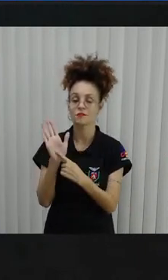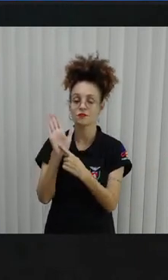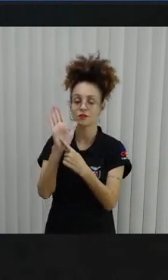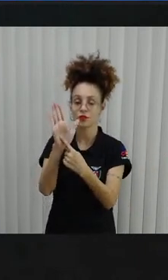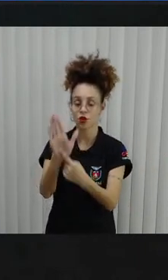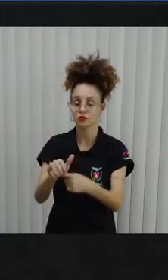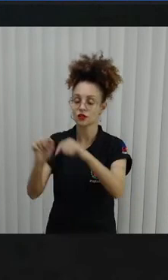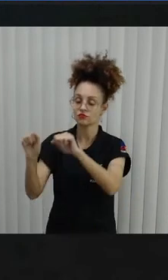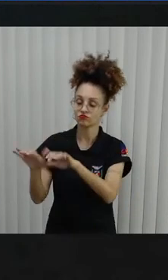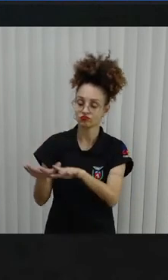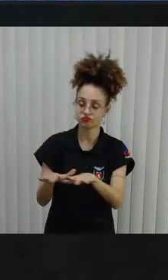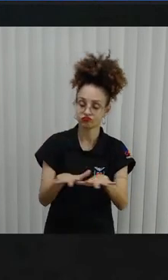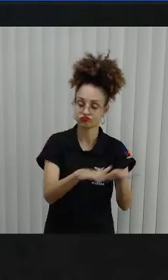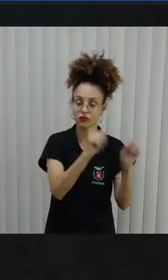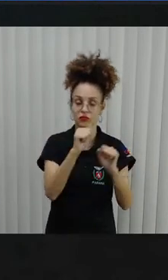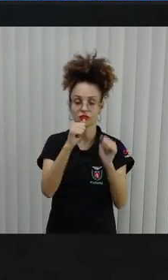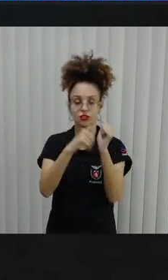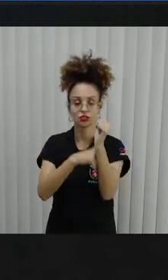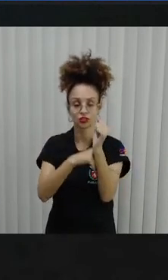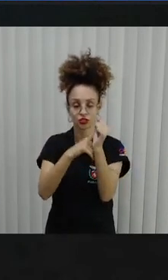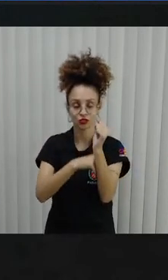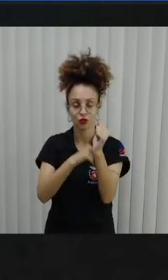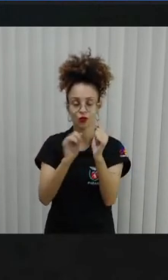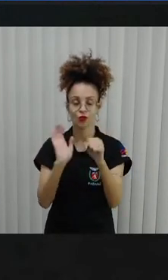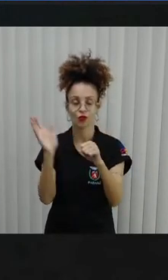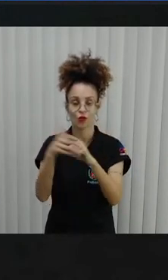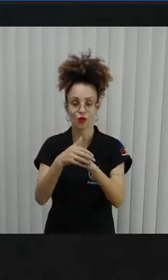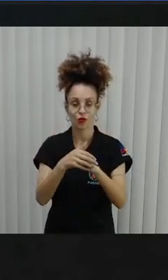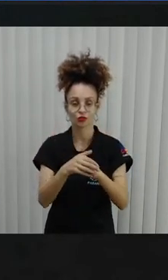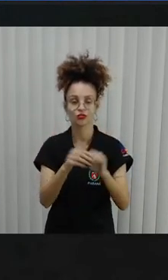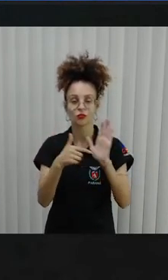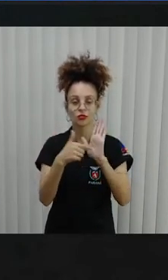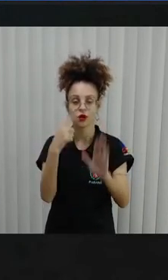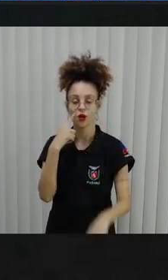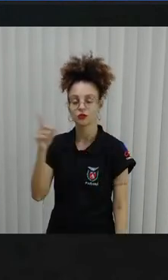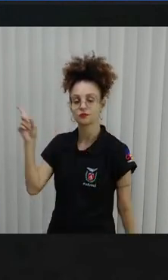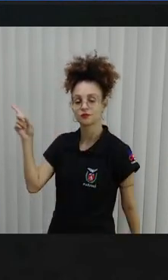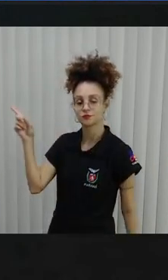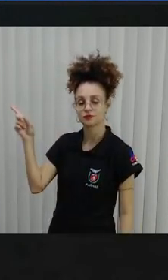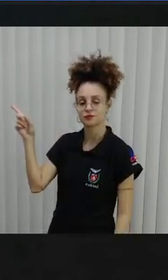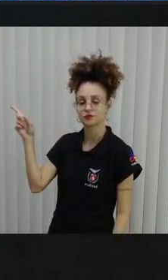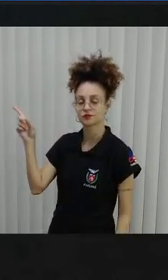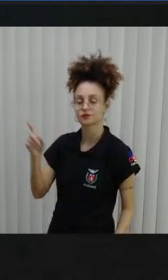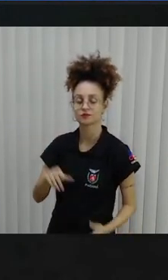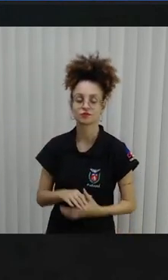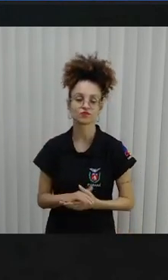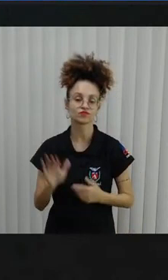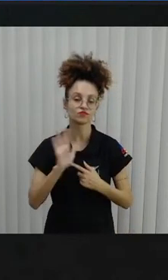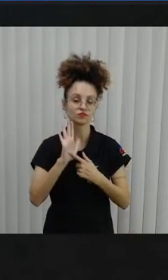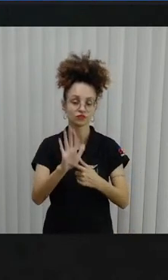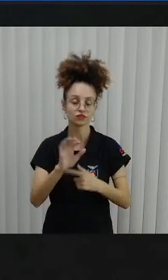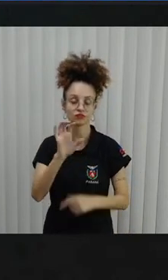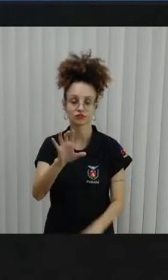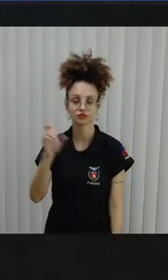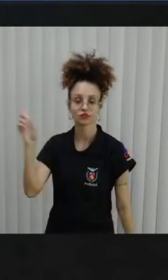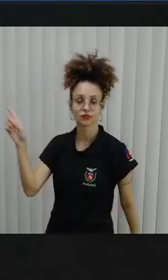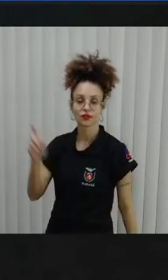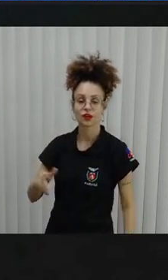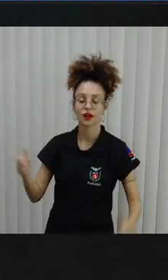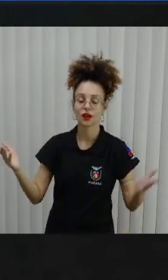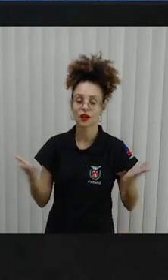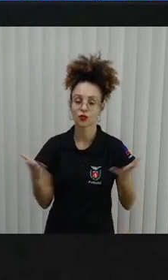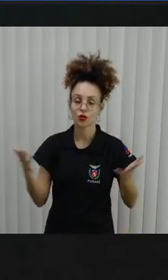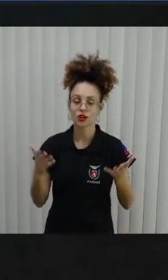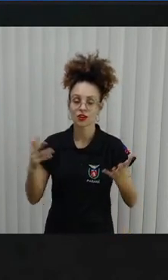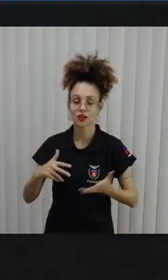ele desliza, aí depois ele esconde, mostra e fica assim por diante, vamos ver? Então cliquei aqui, apareceu a nuvenzinha lá em cima. Só que agora eu vou ter que